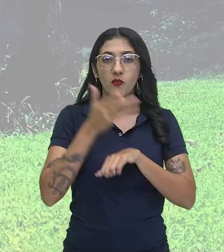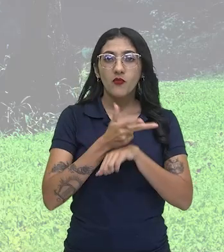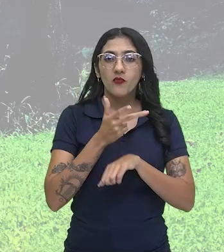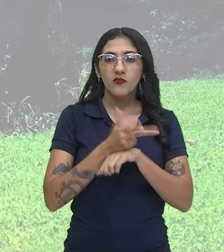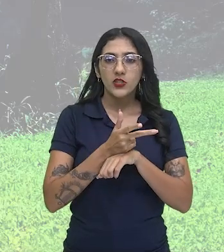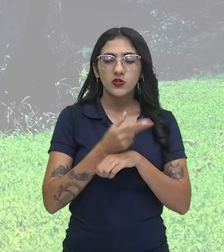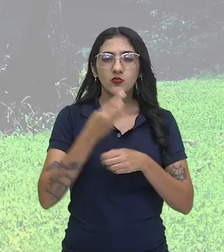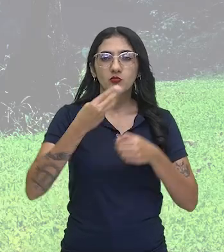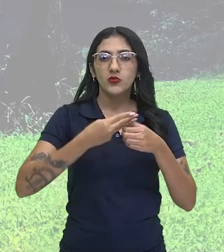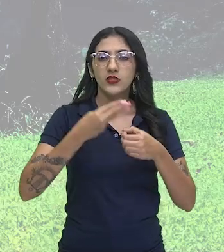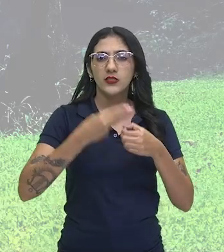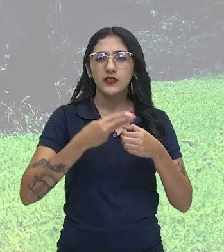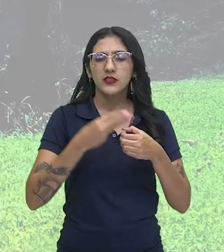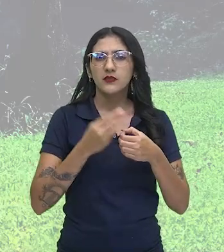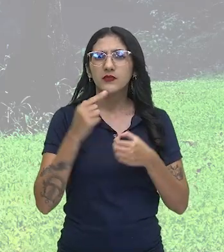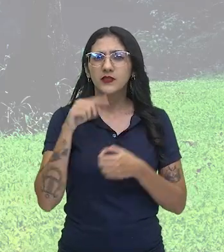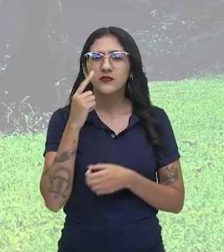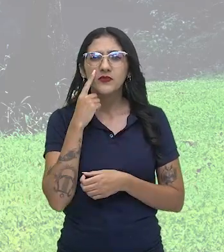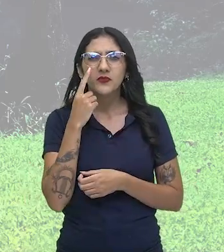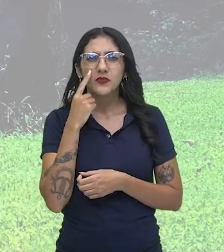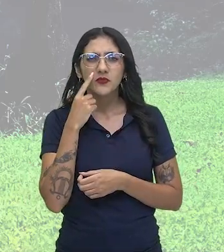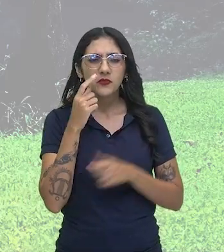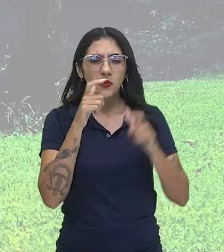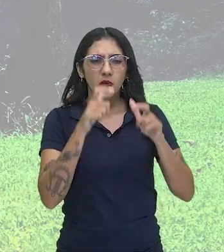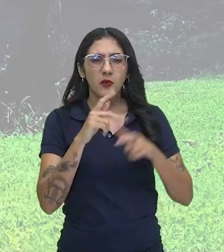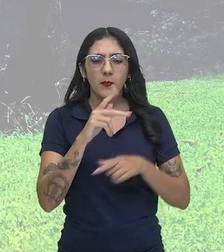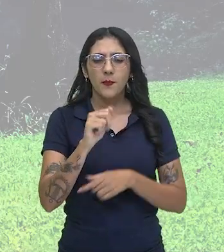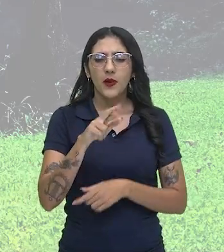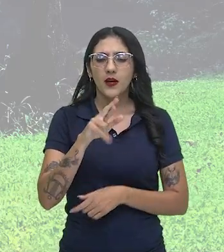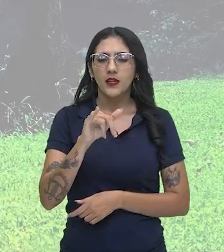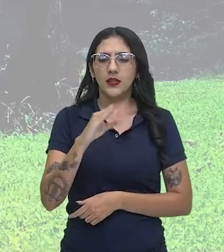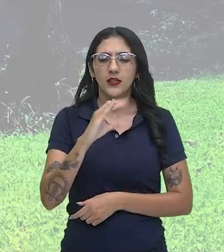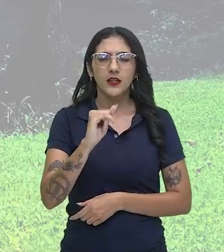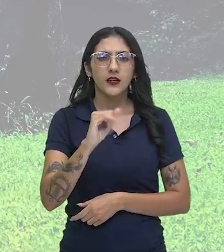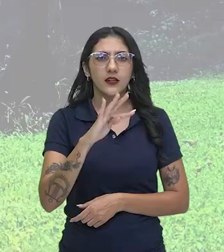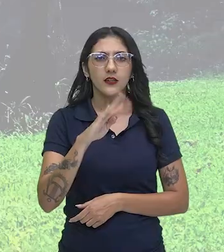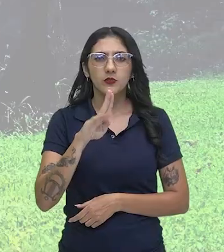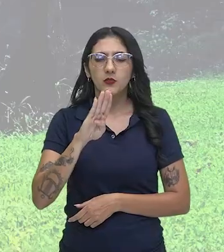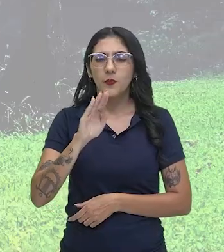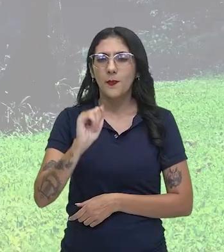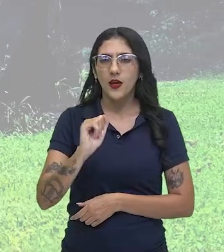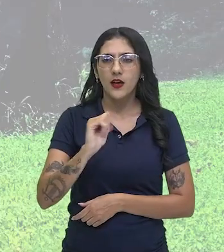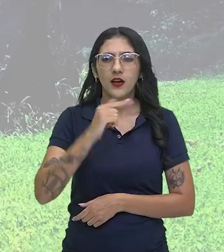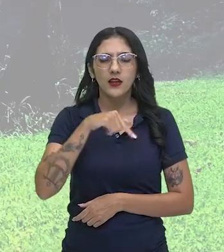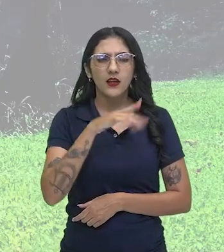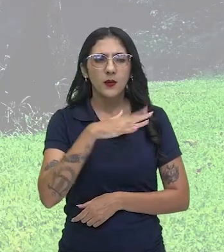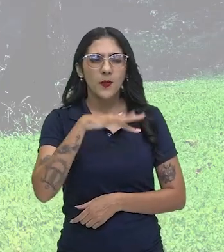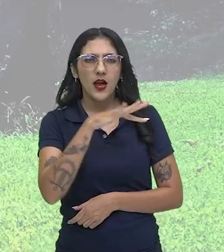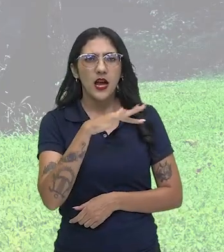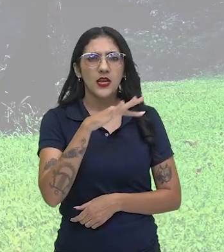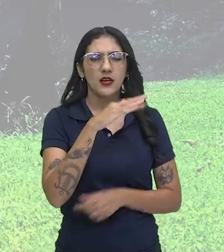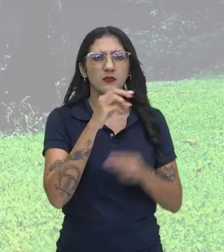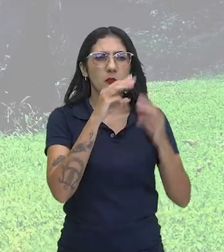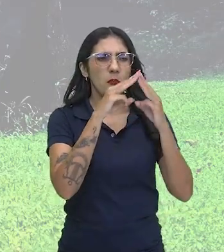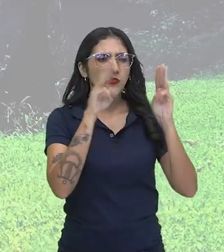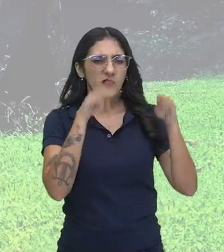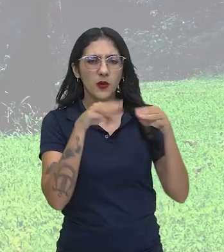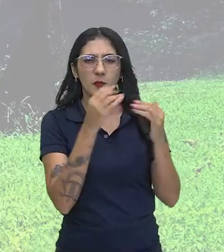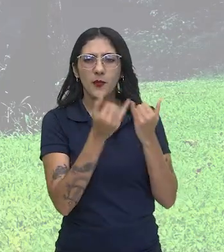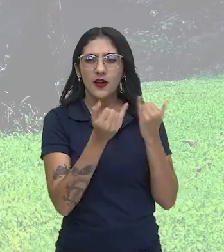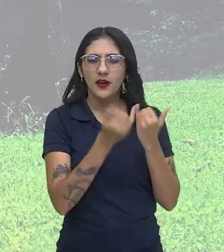pequeno trechinho lá de Paracatuba, que é aquelas ruínas, ou seja, é o lado histórico que